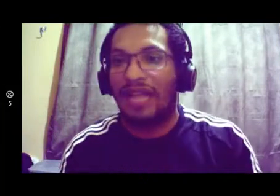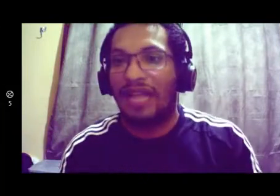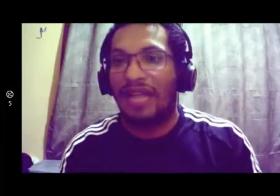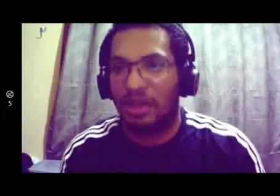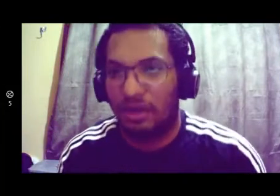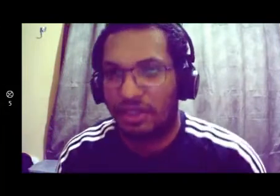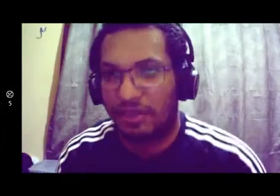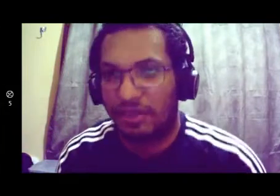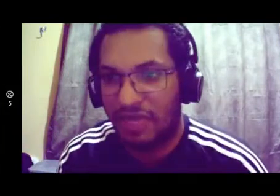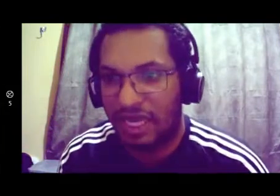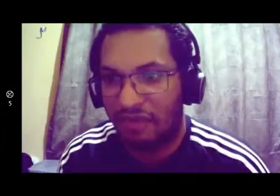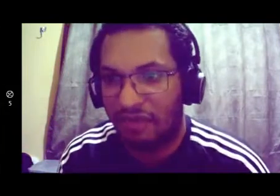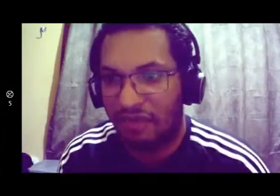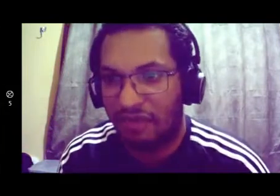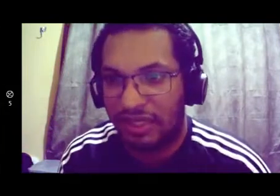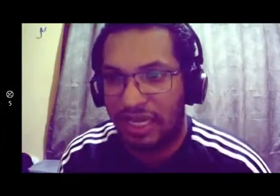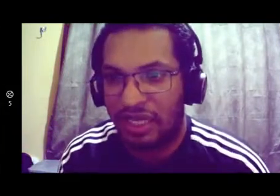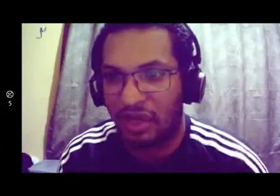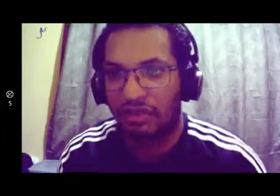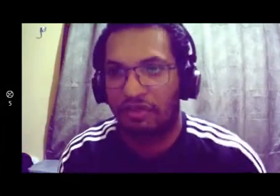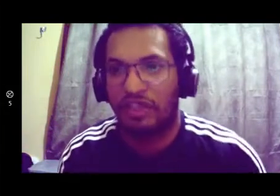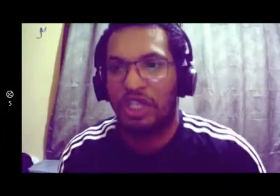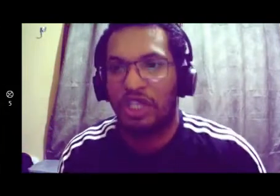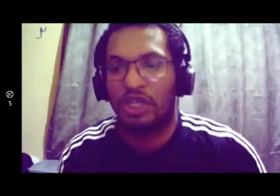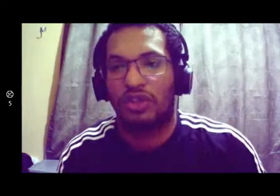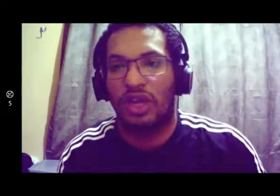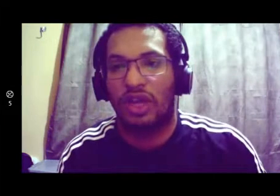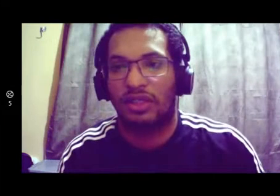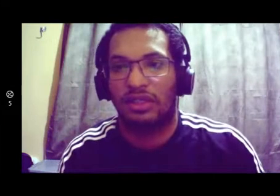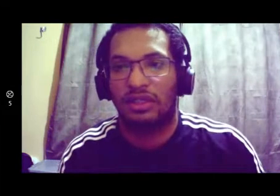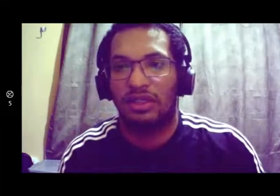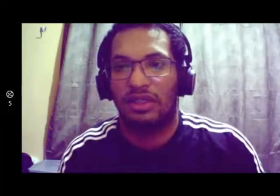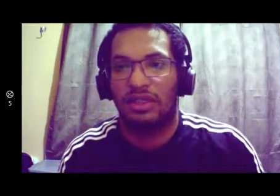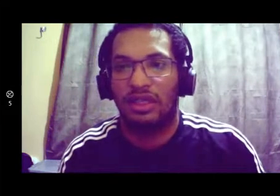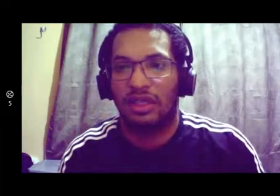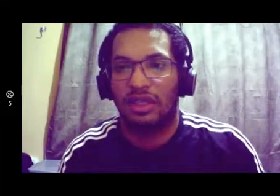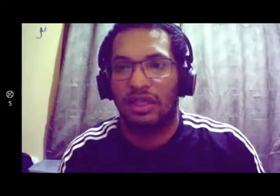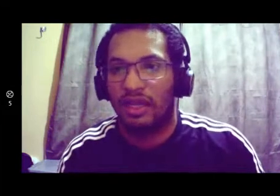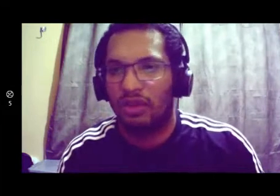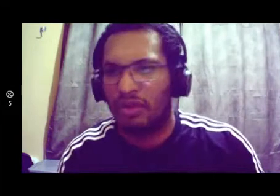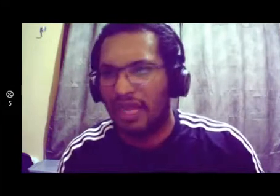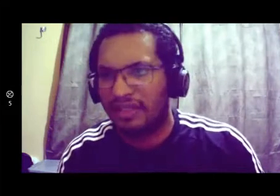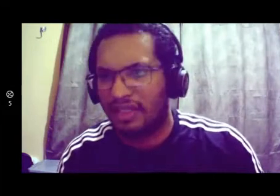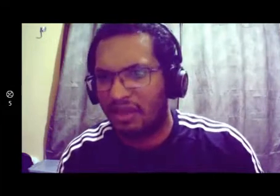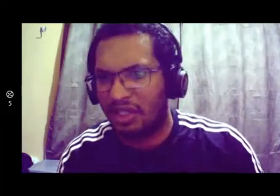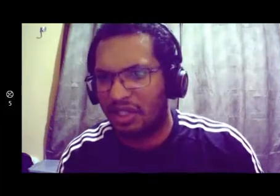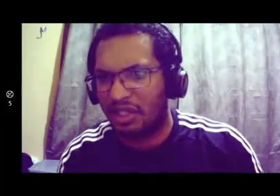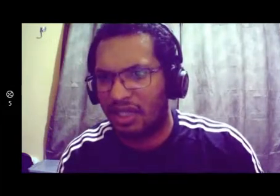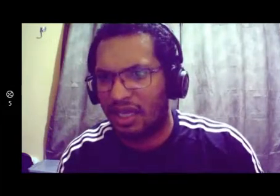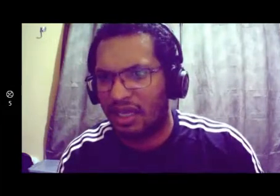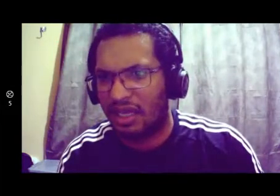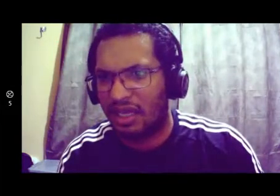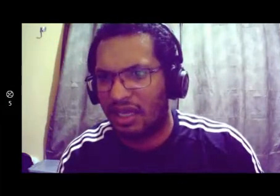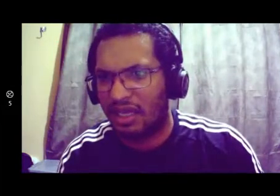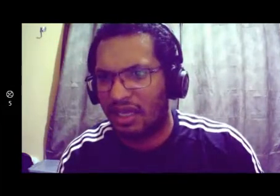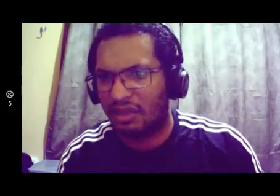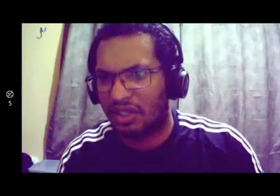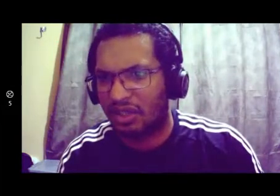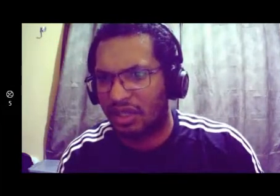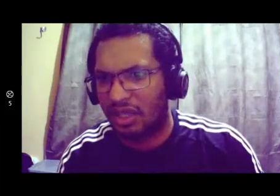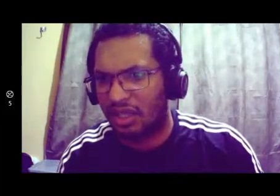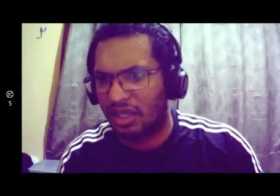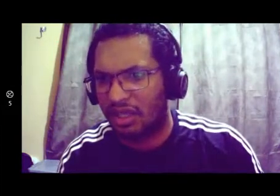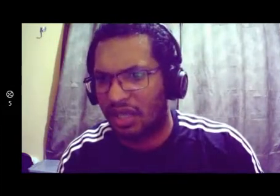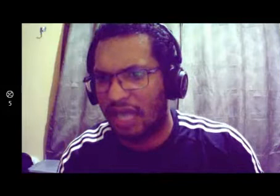No caso aqui, ó, se vocês visualizarem aqui, ó, 22 horas, né? No caso aqui, eu acho que tá. Eu acho que